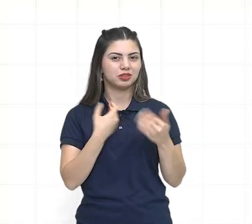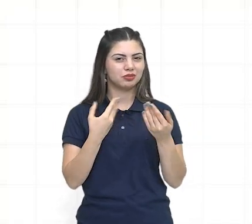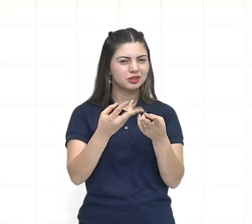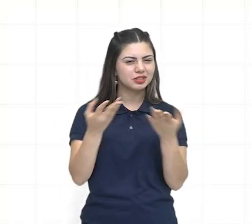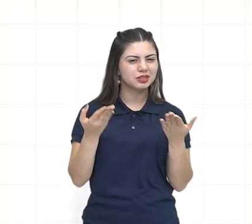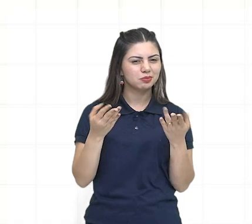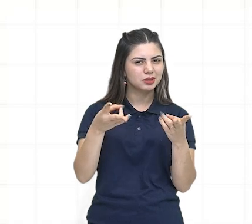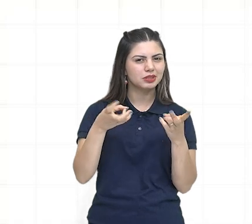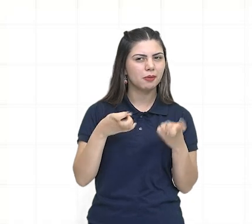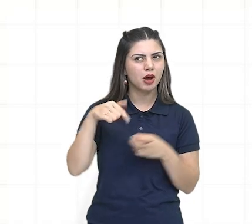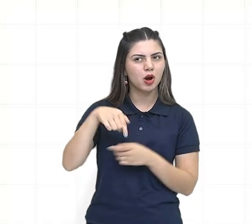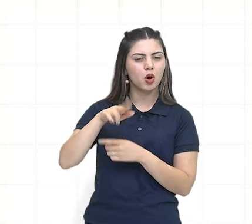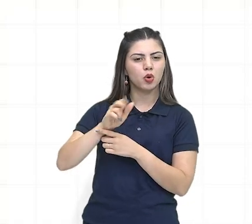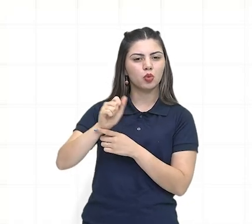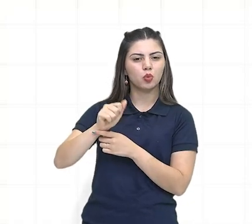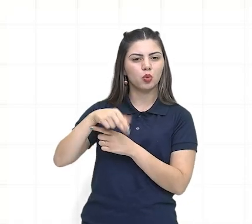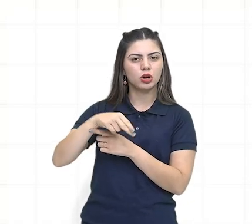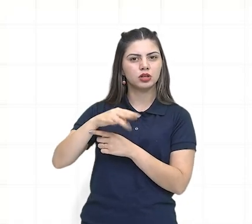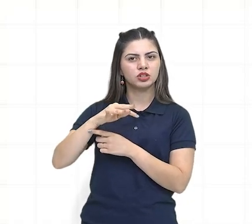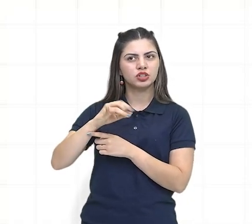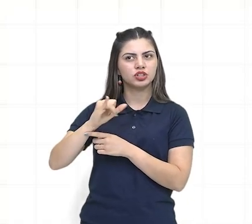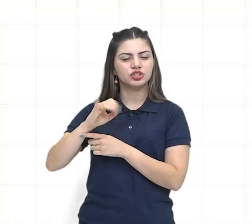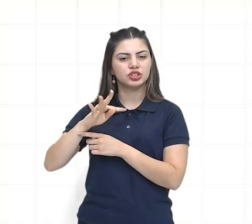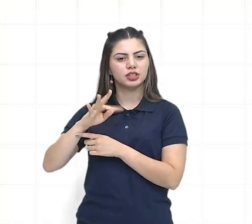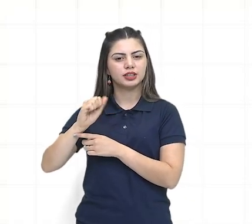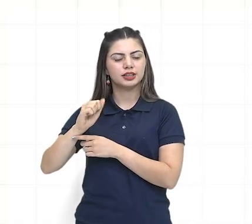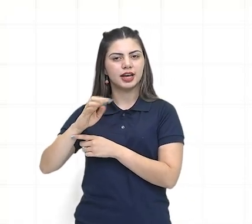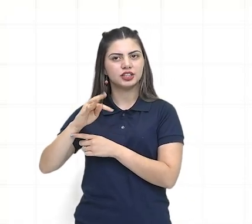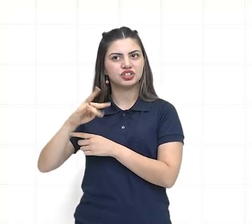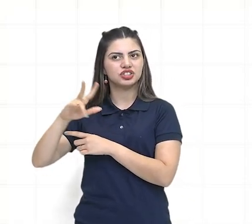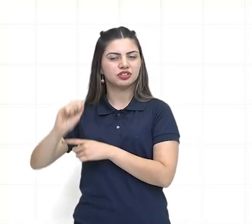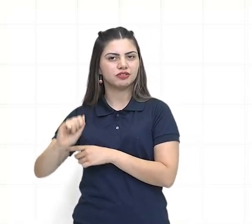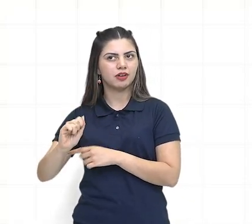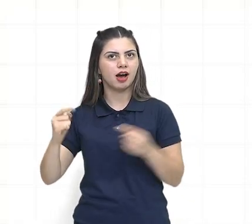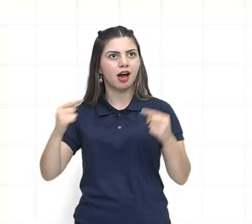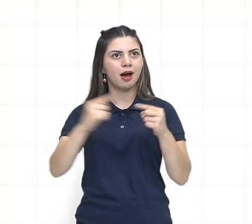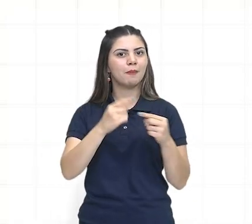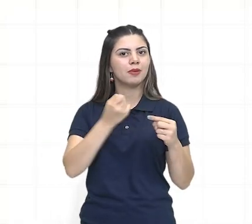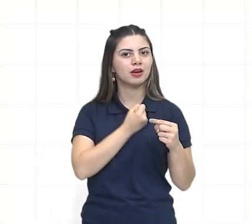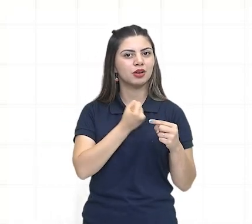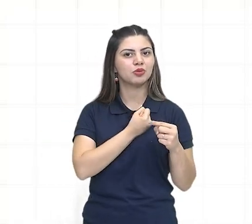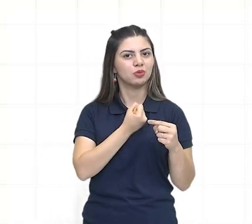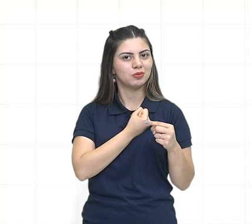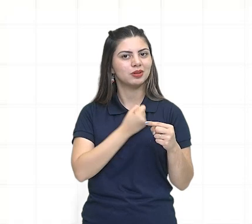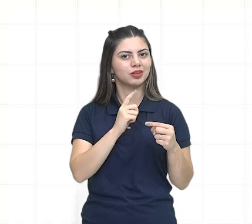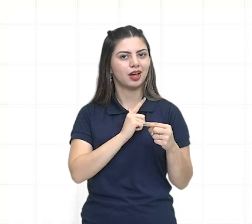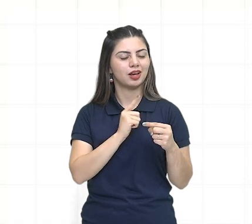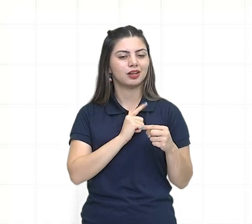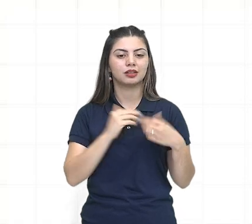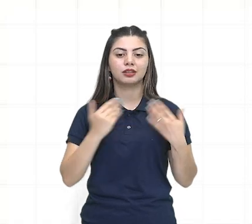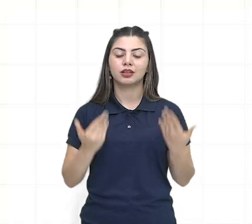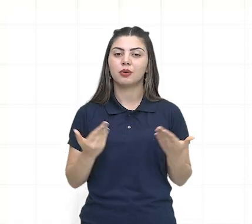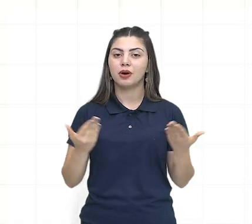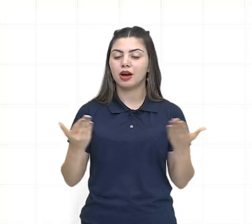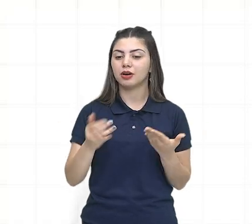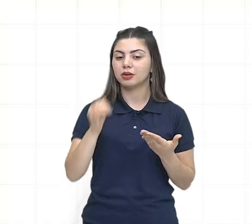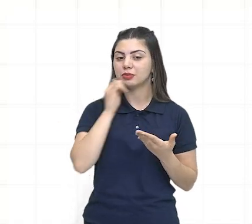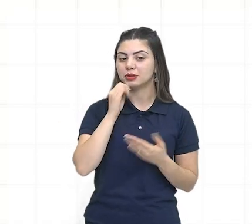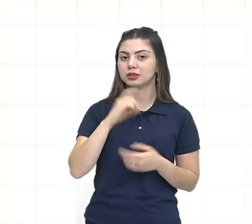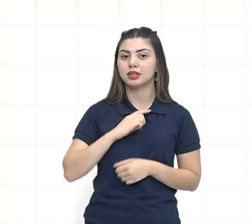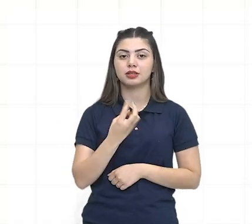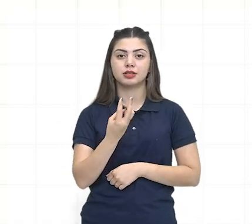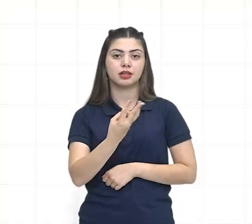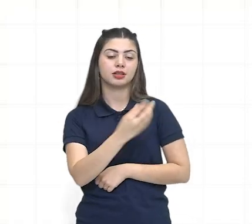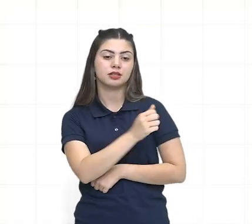associando quantidade associado a um valor numérico. No caso aqui temos a situação de 3